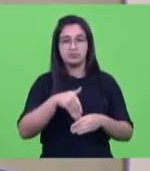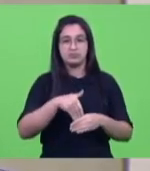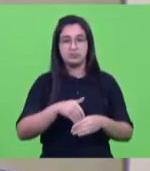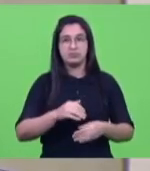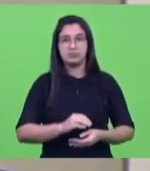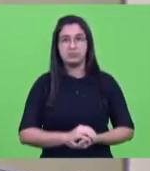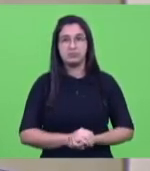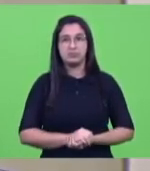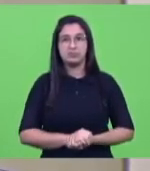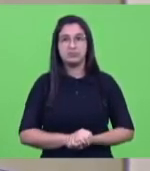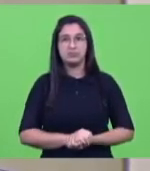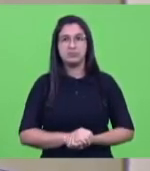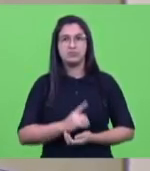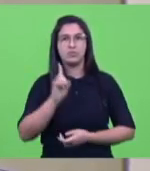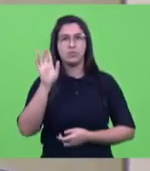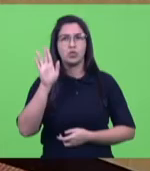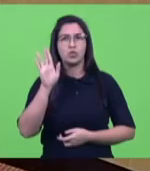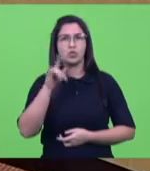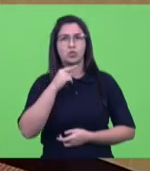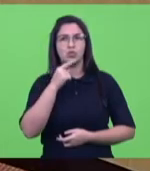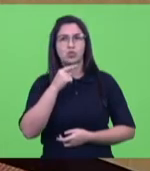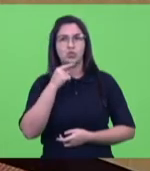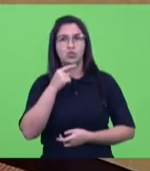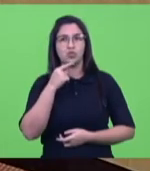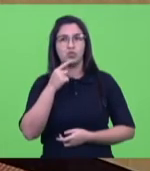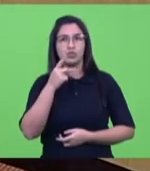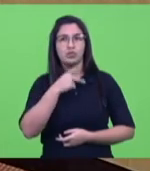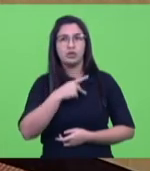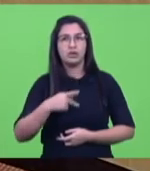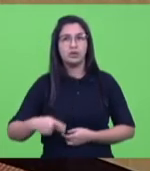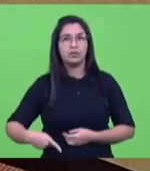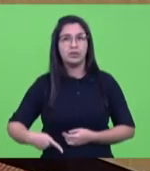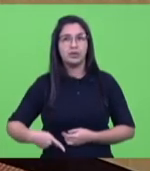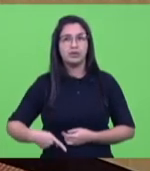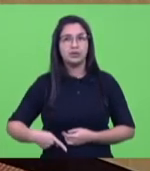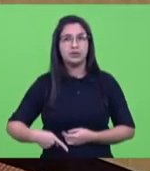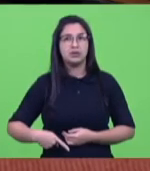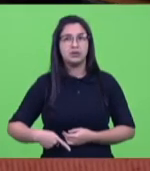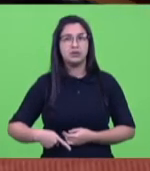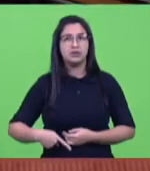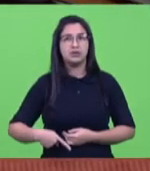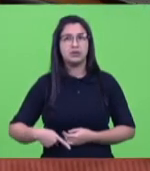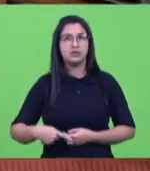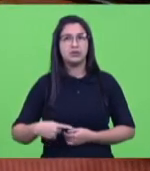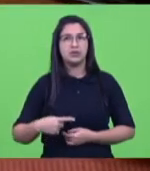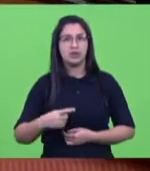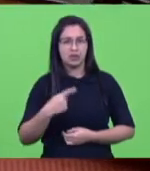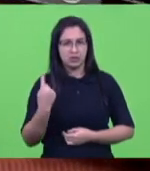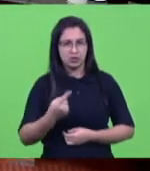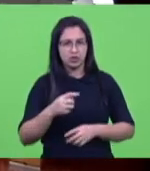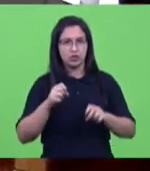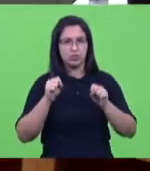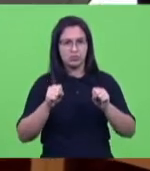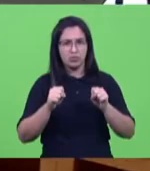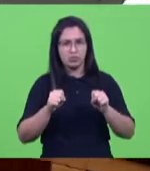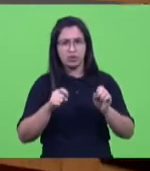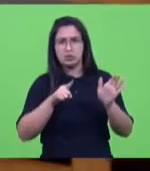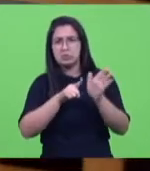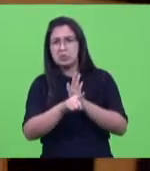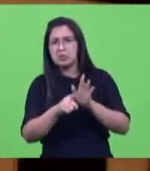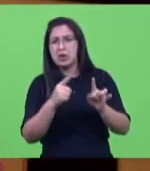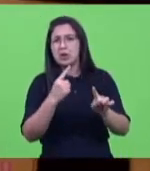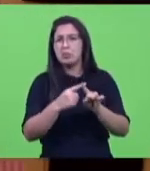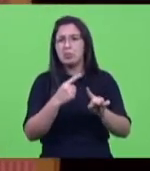aprovam. Só uma dúvida, senhor presidente. Sim, deputado Maurício. Nós temos essa competência para questionar uma